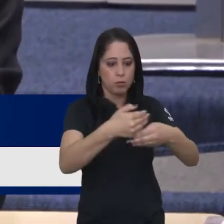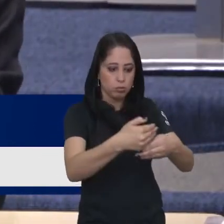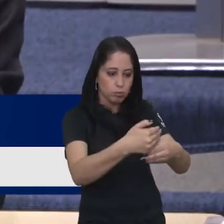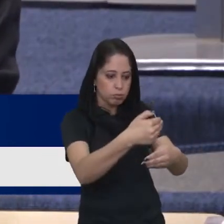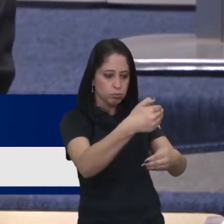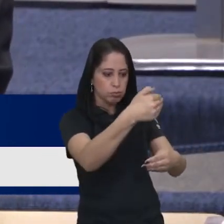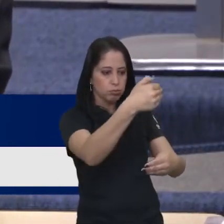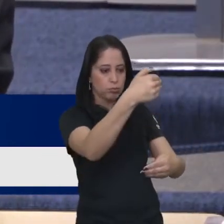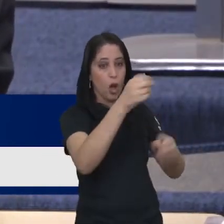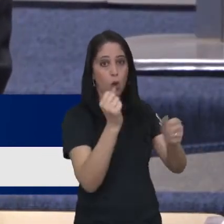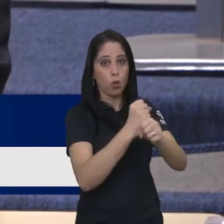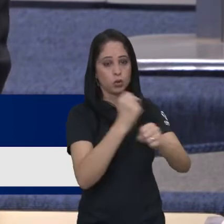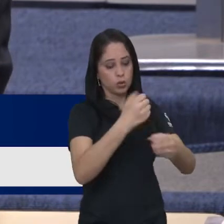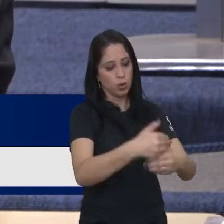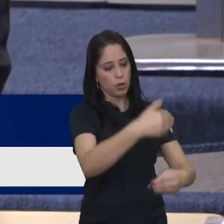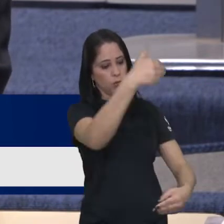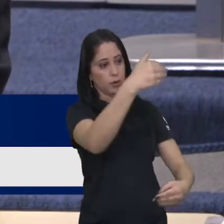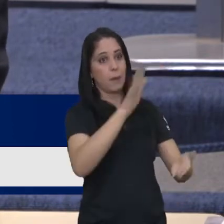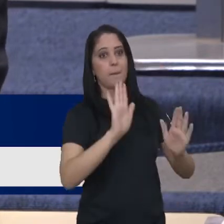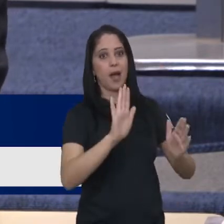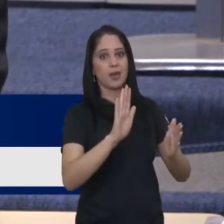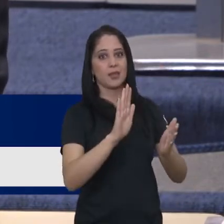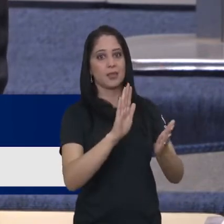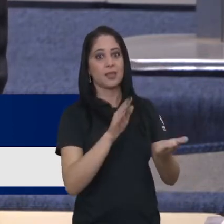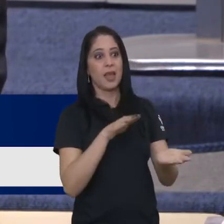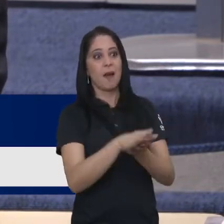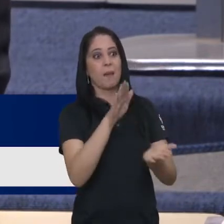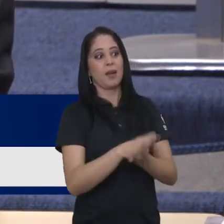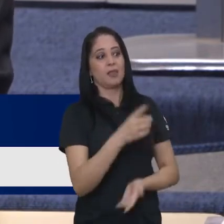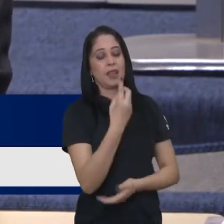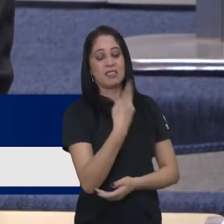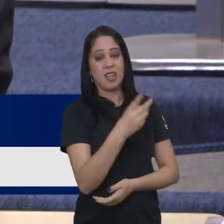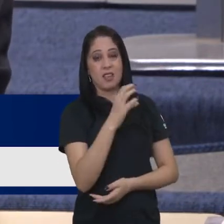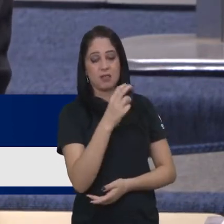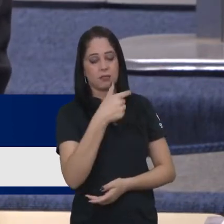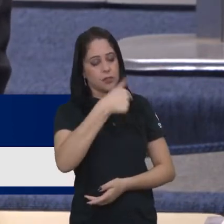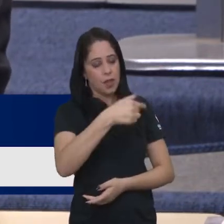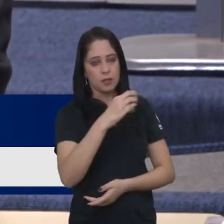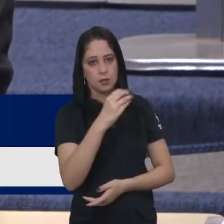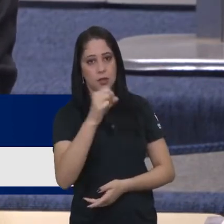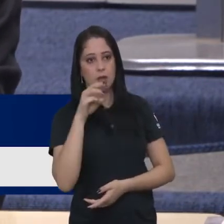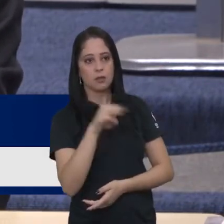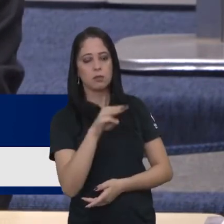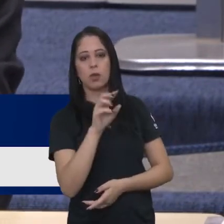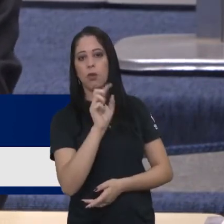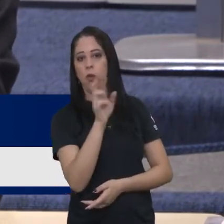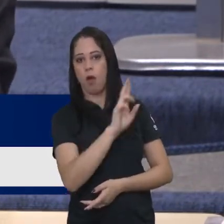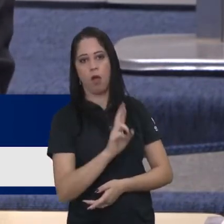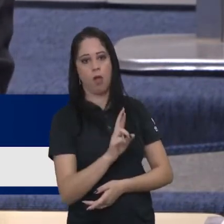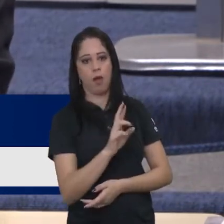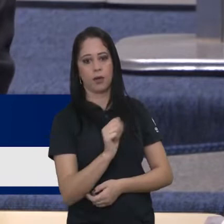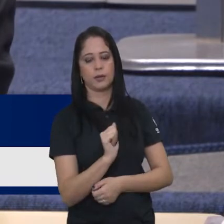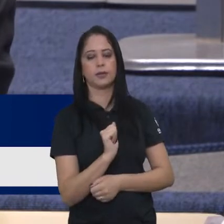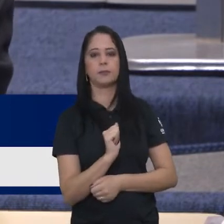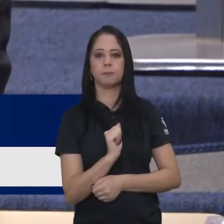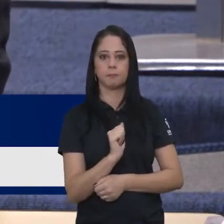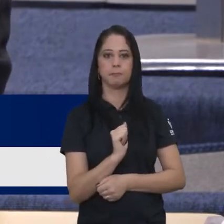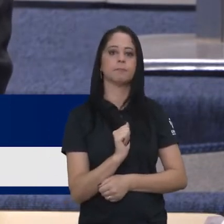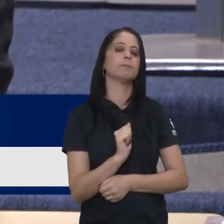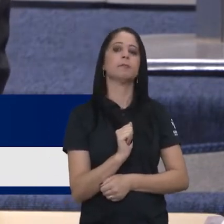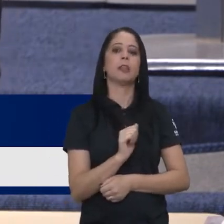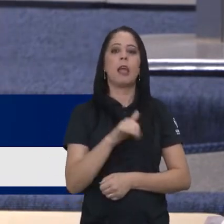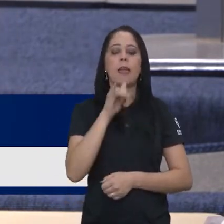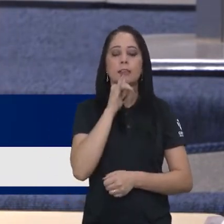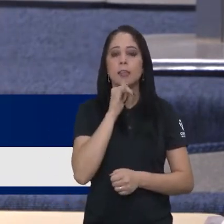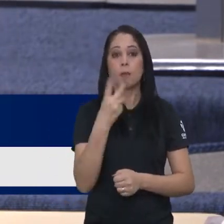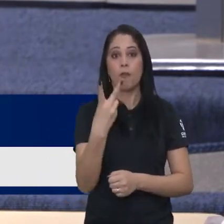muro de gabião. Esse muro de gabião custa 700 mil reais. Esse muro de gabião de 700 mil reais vai permitir que pessoas